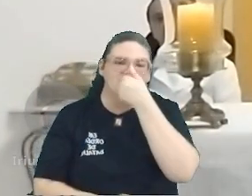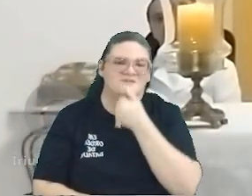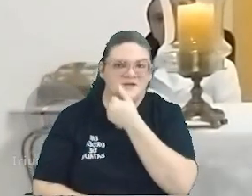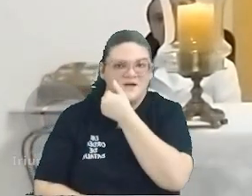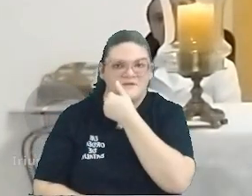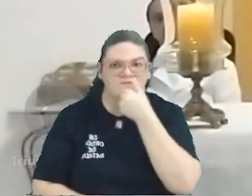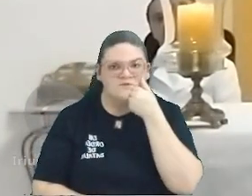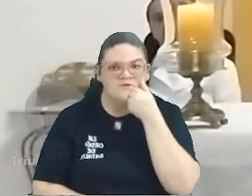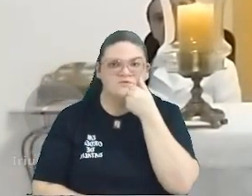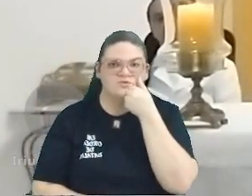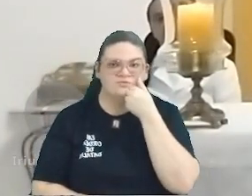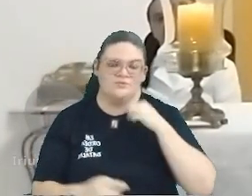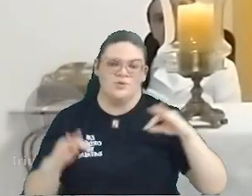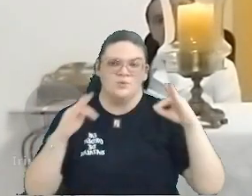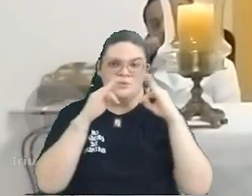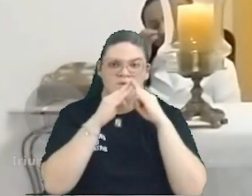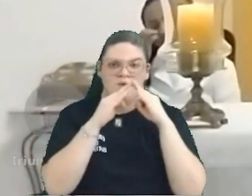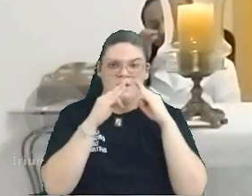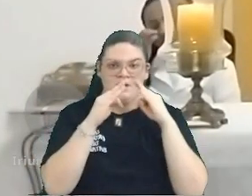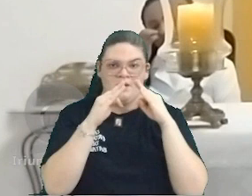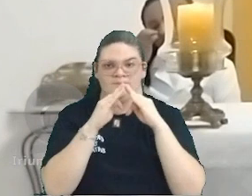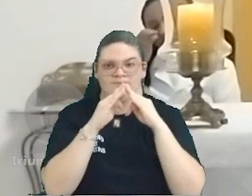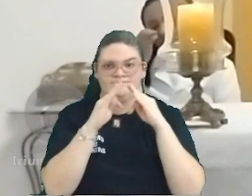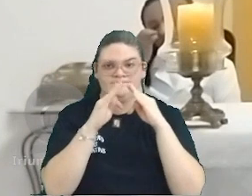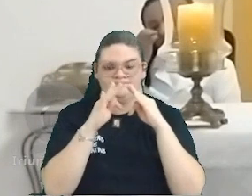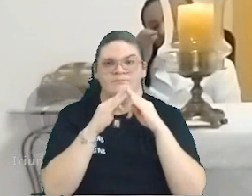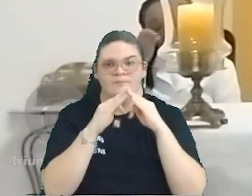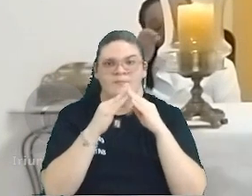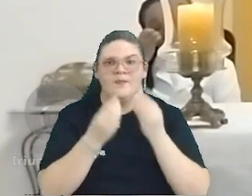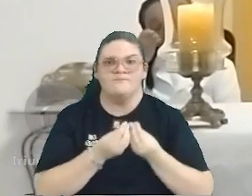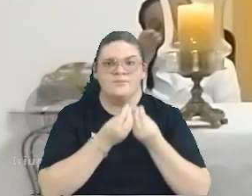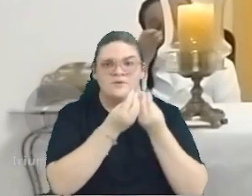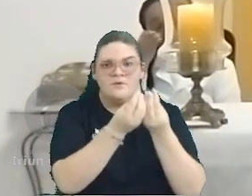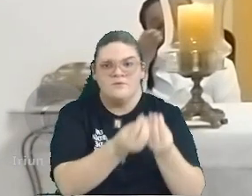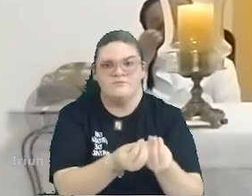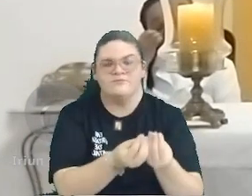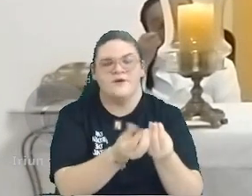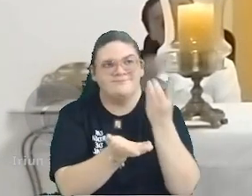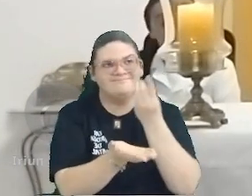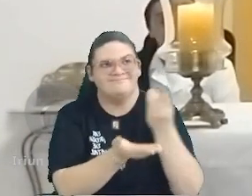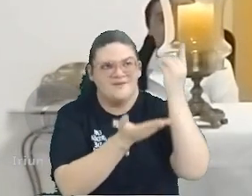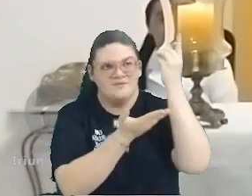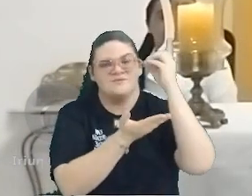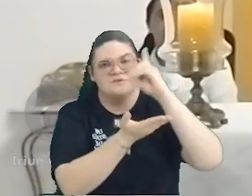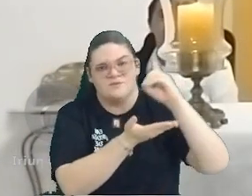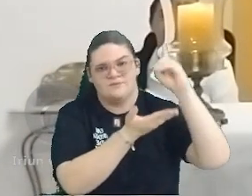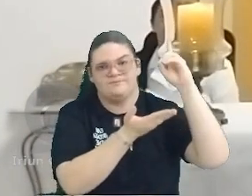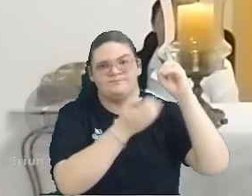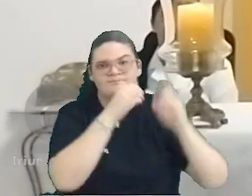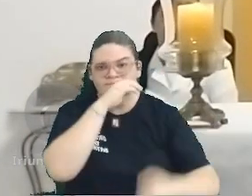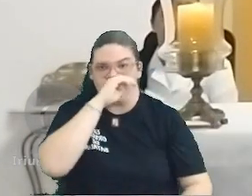sacrificados naquele templo de Jerusalém em oferenda ao Senhor. Era, portanto,